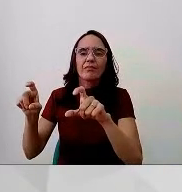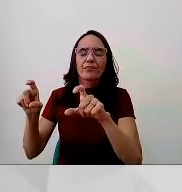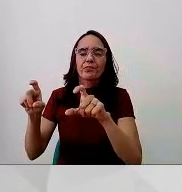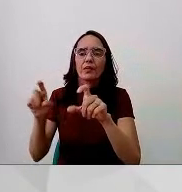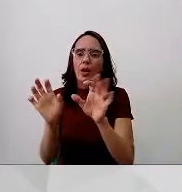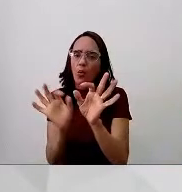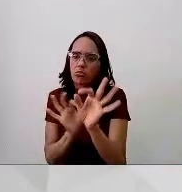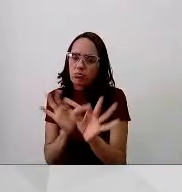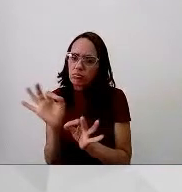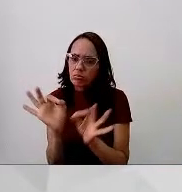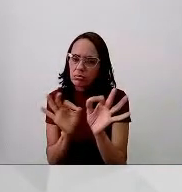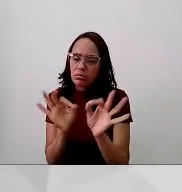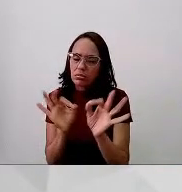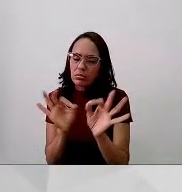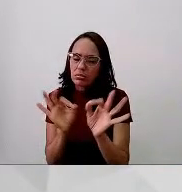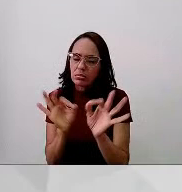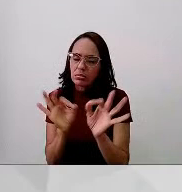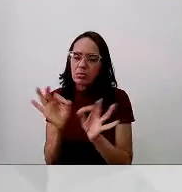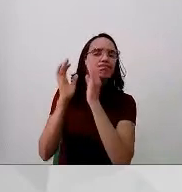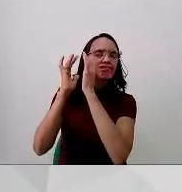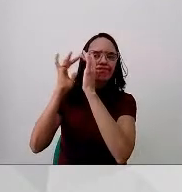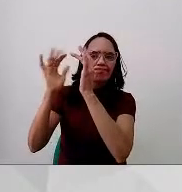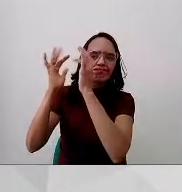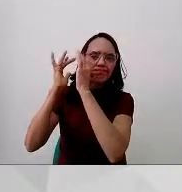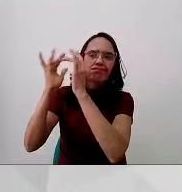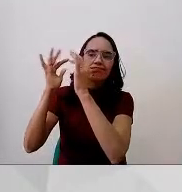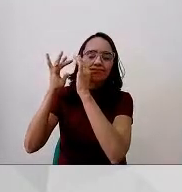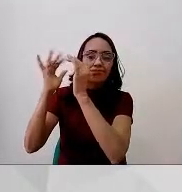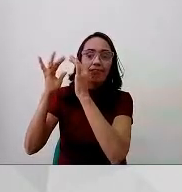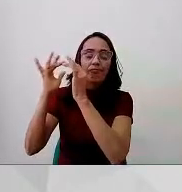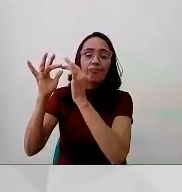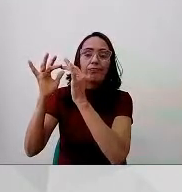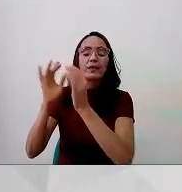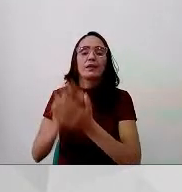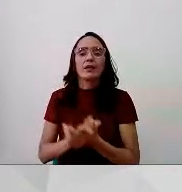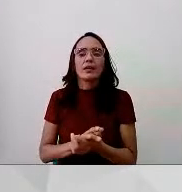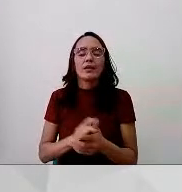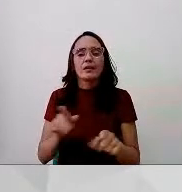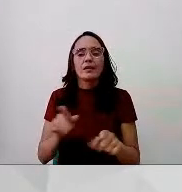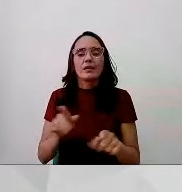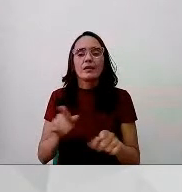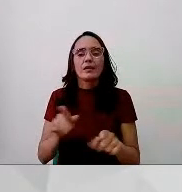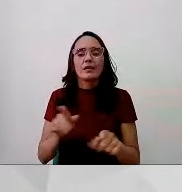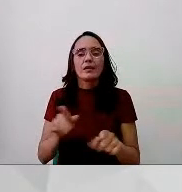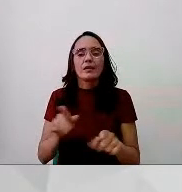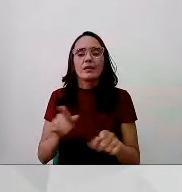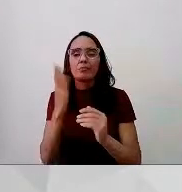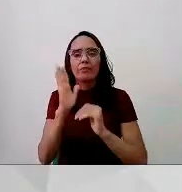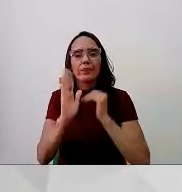tá? Usa o gradiente descendente para fazer isso. Então, na verdade, se propaga